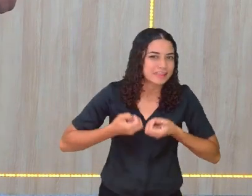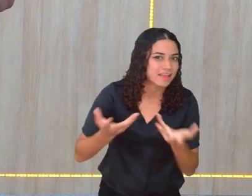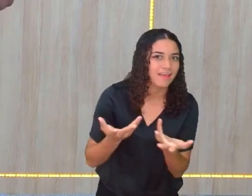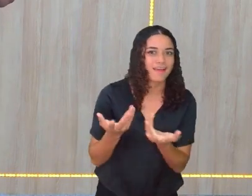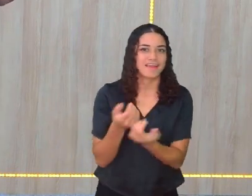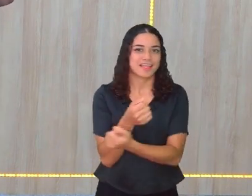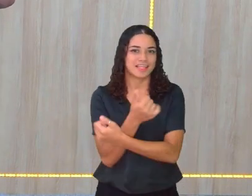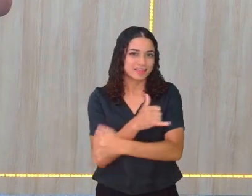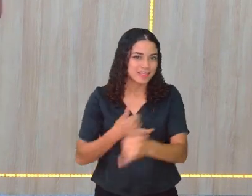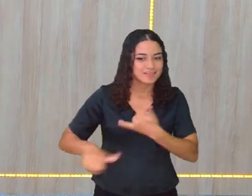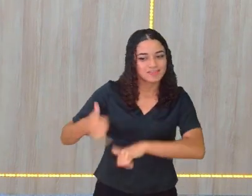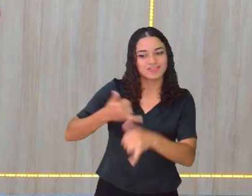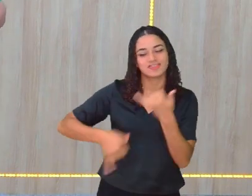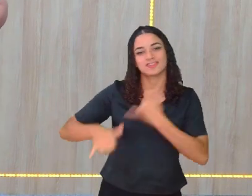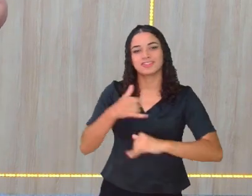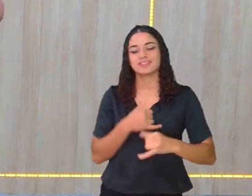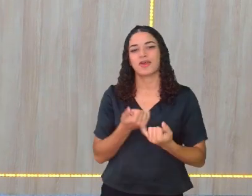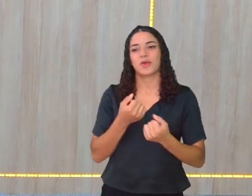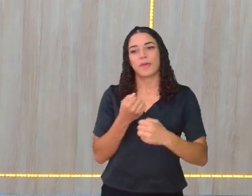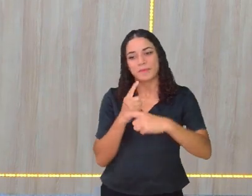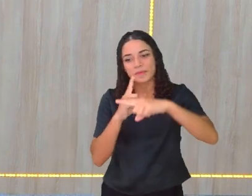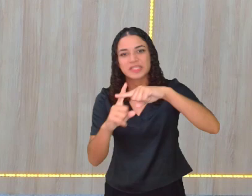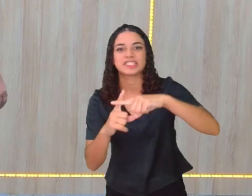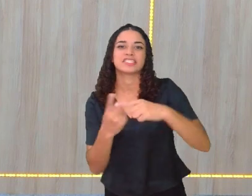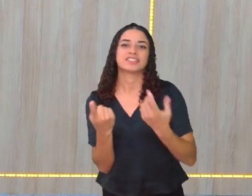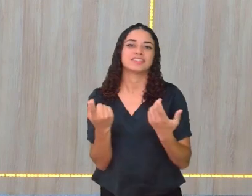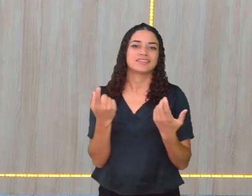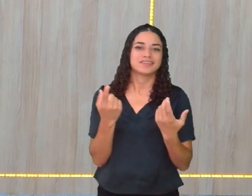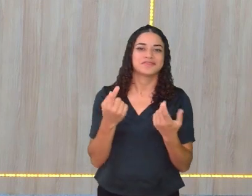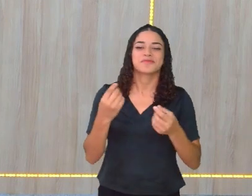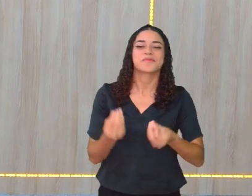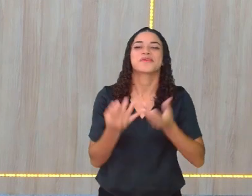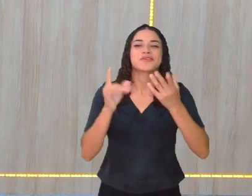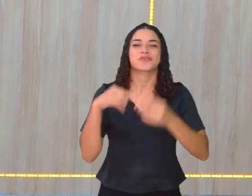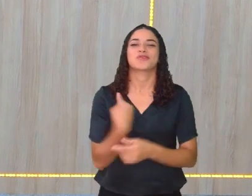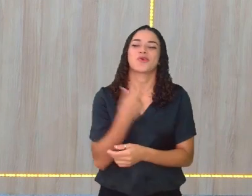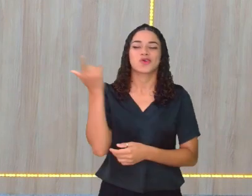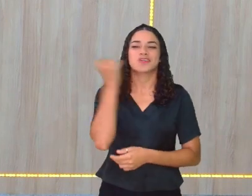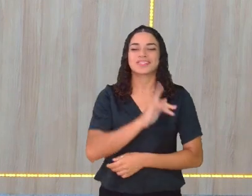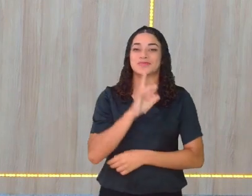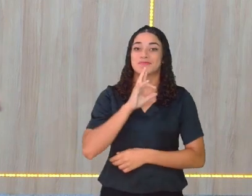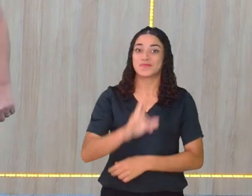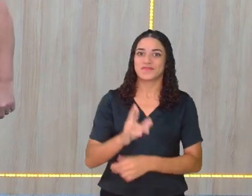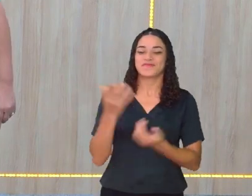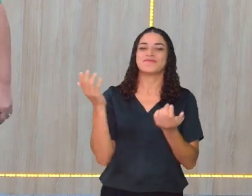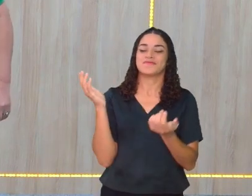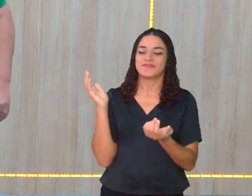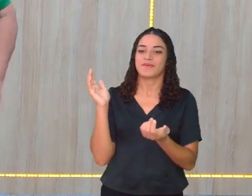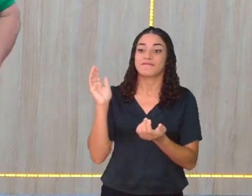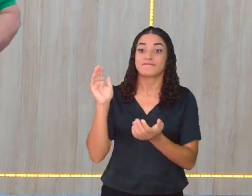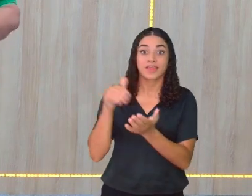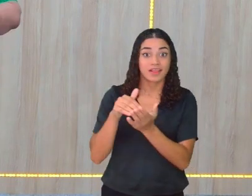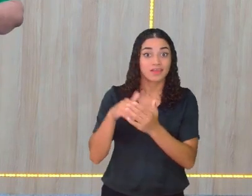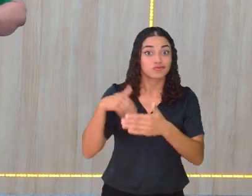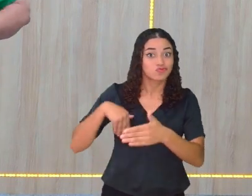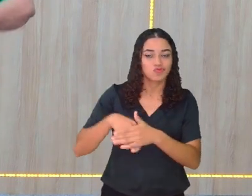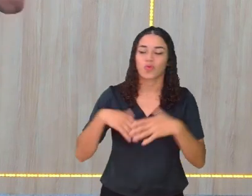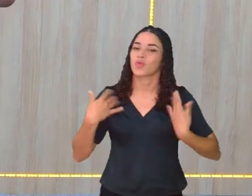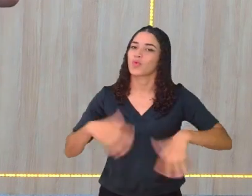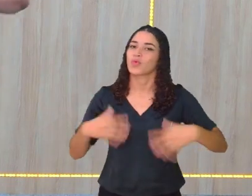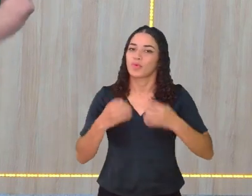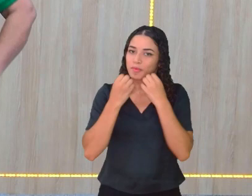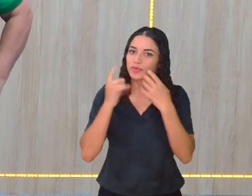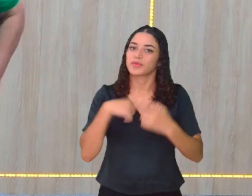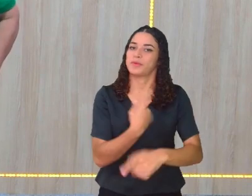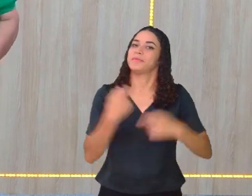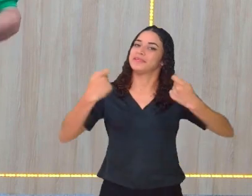mandando bons fluidos para que a gente obtenha hoje um bom resultado. Precisamos desse bom resultado hoje, gente.